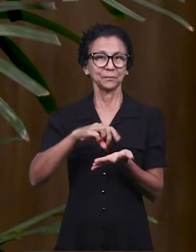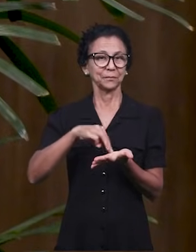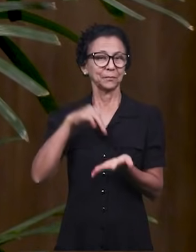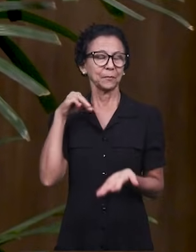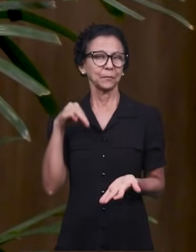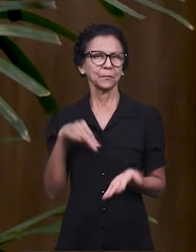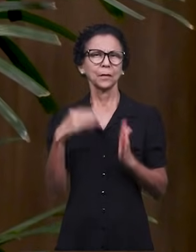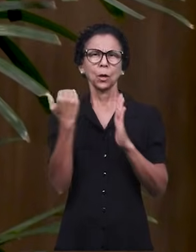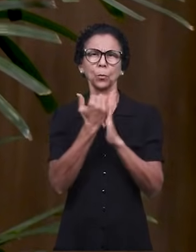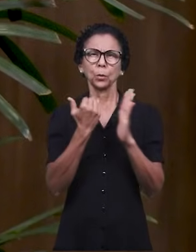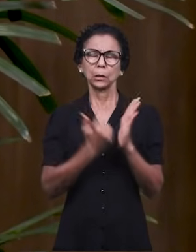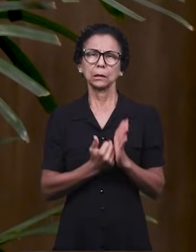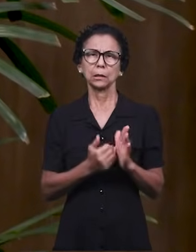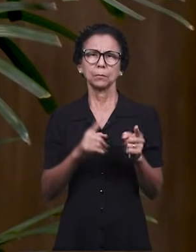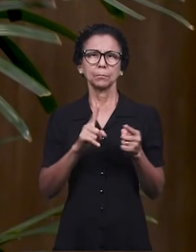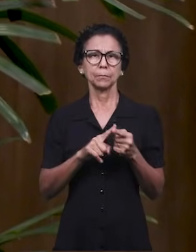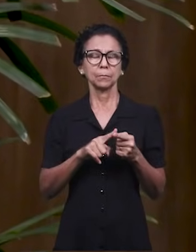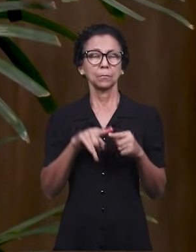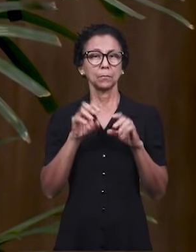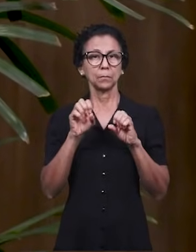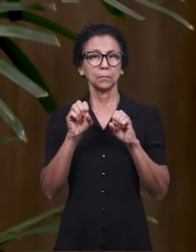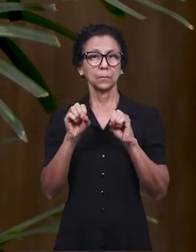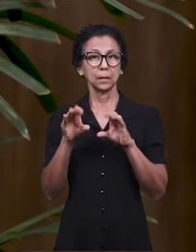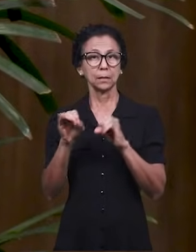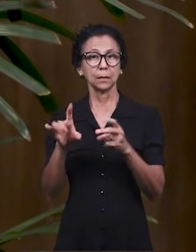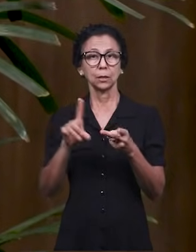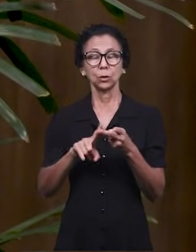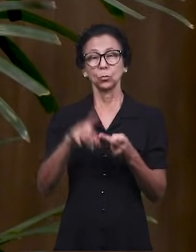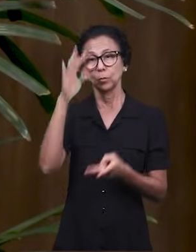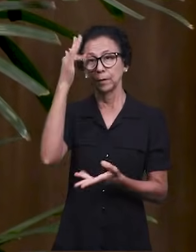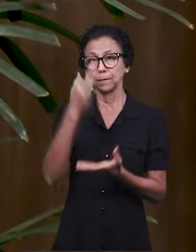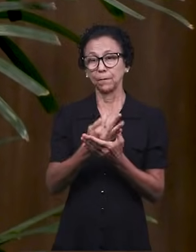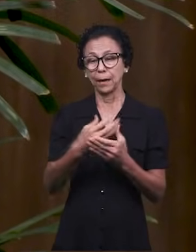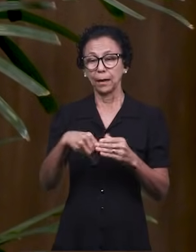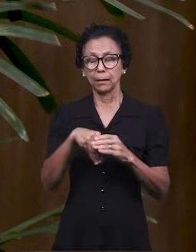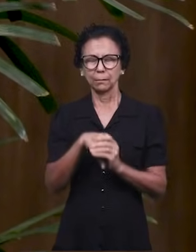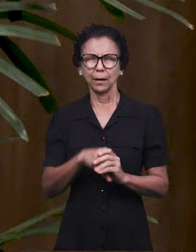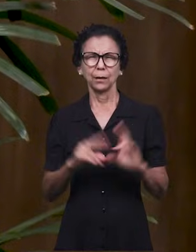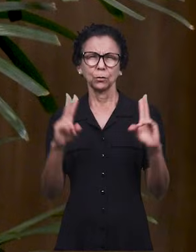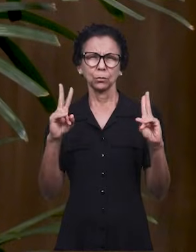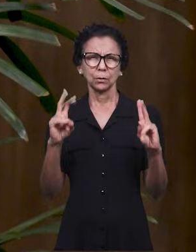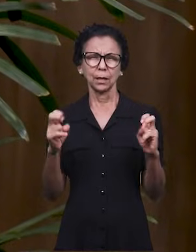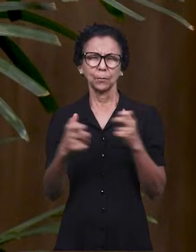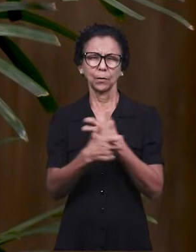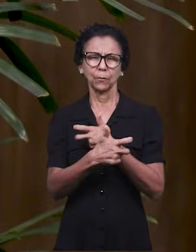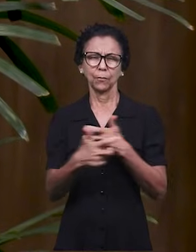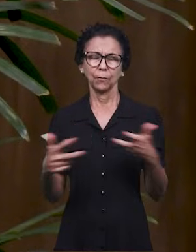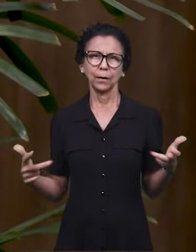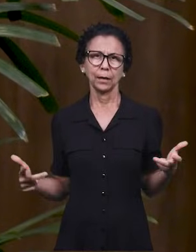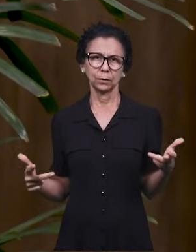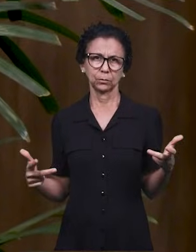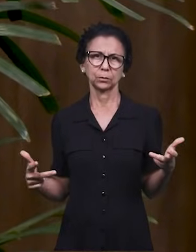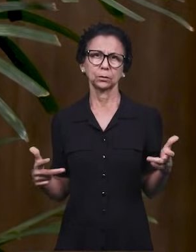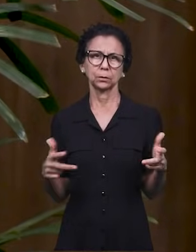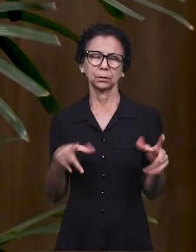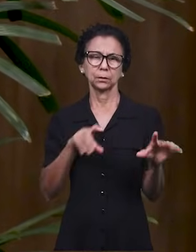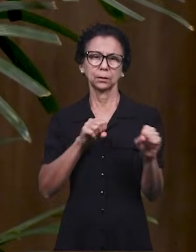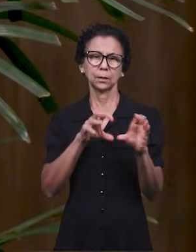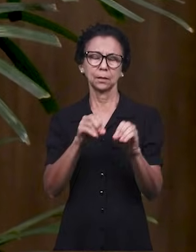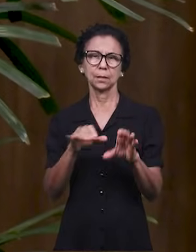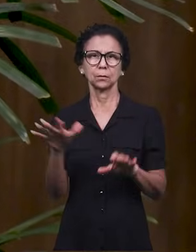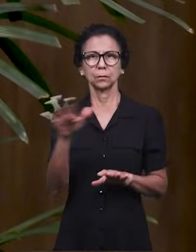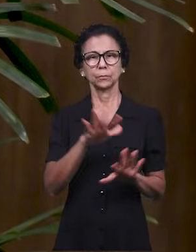programa Educação e Fé, um programa que aborda temas sobre educação em ambientes sociais